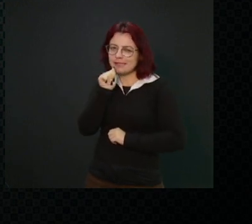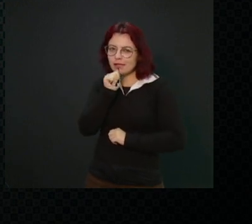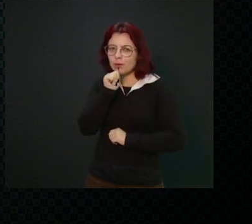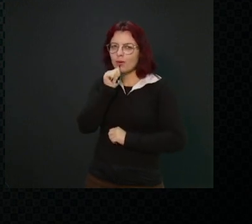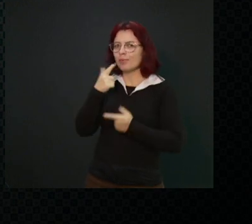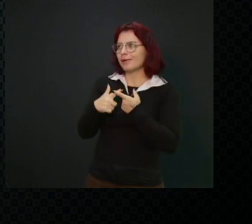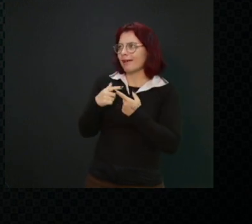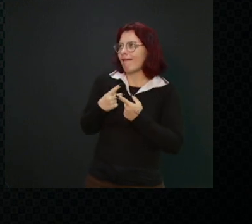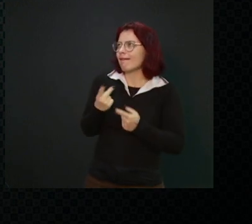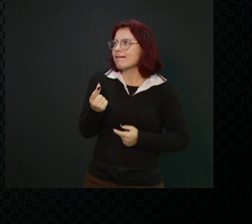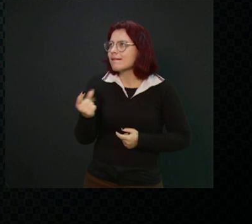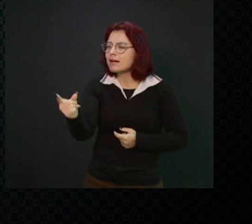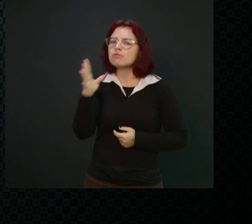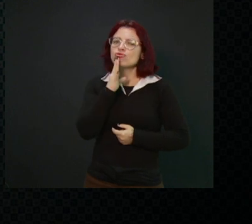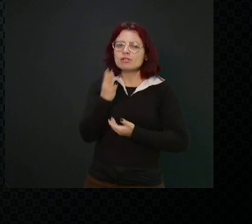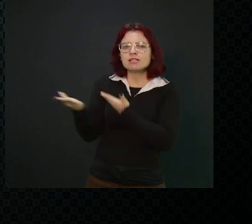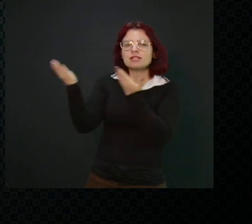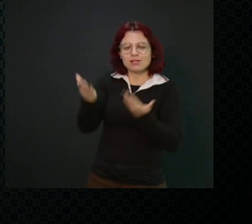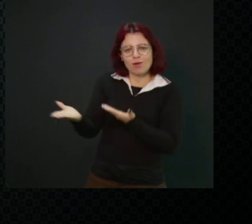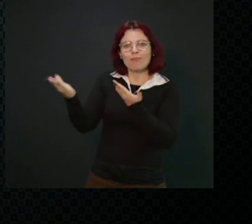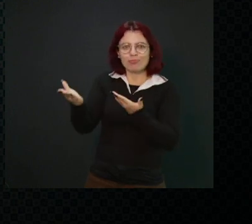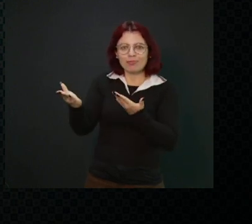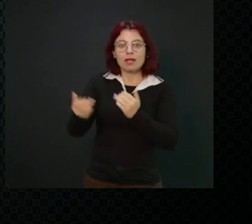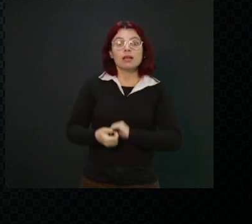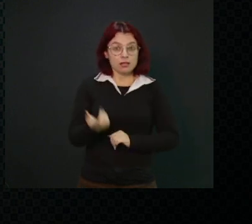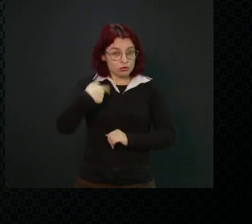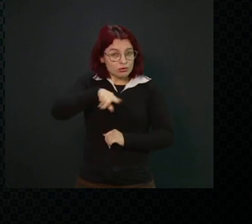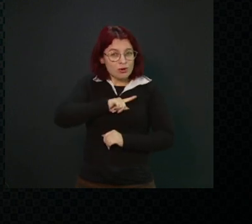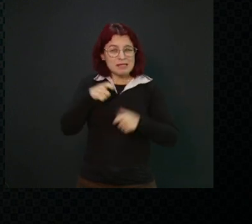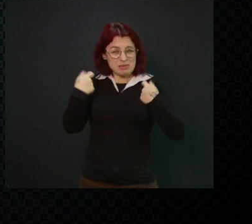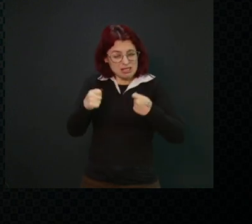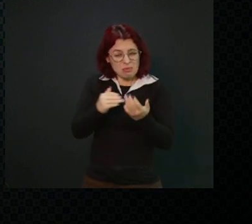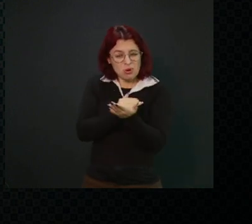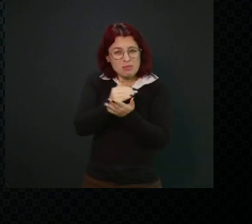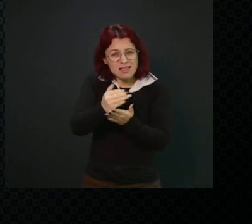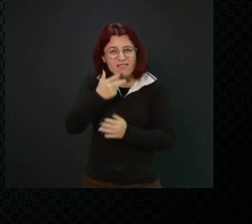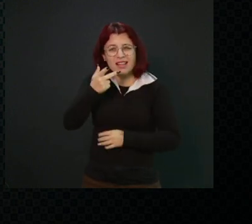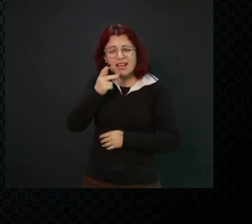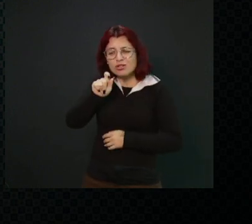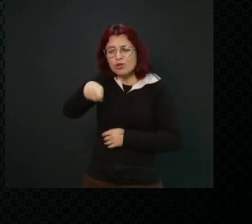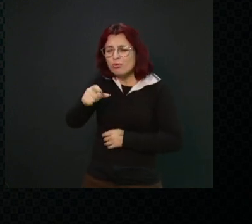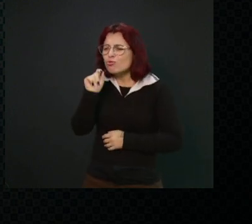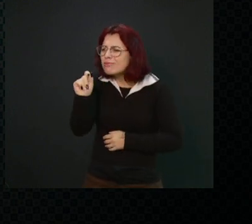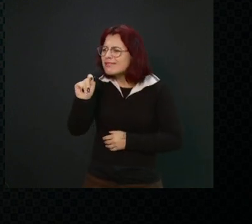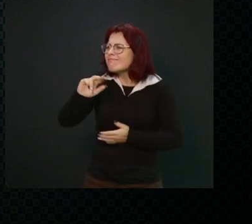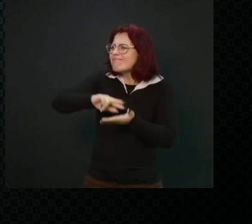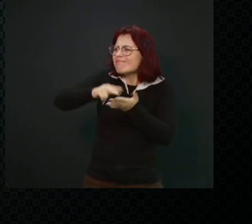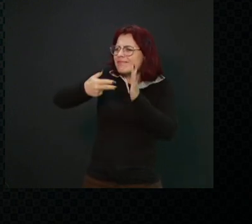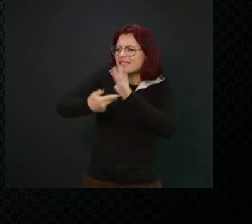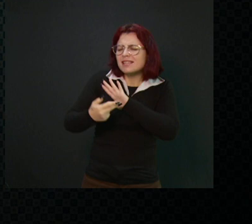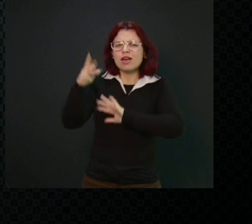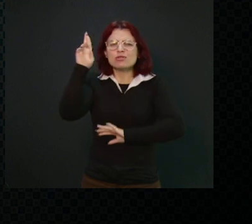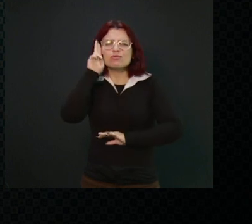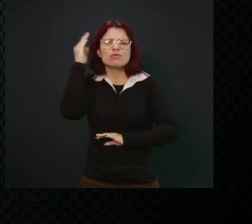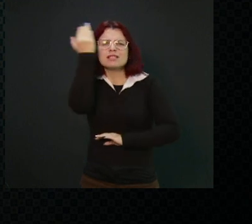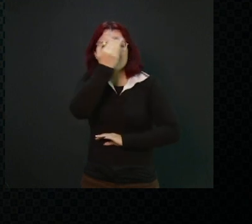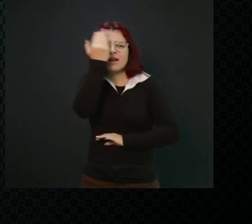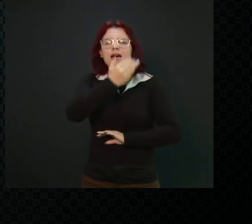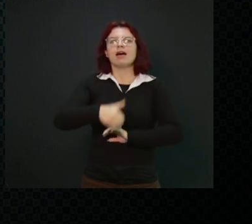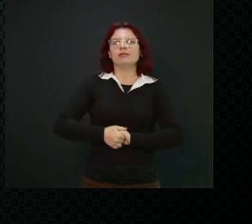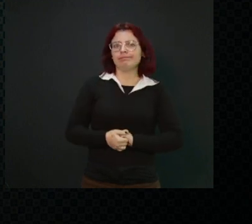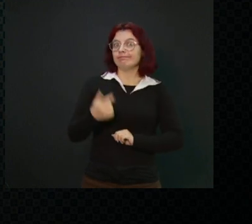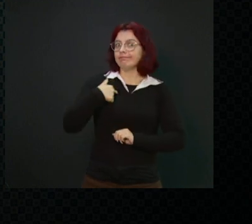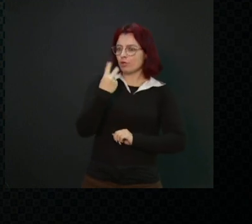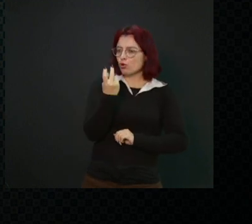eu acho que a gente tem que começar falando sobre o que é a surdocegueira. Eu sei que em 2017